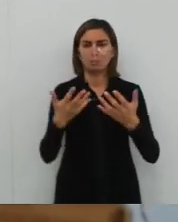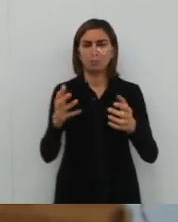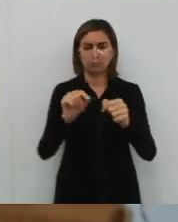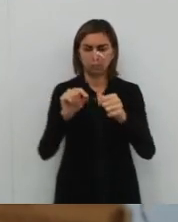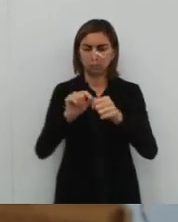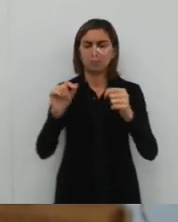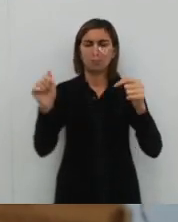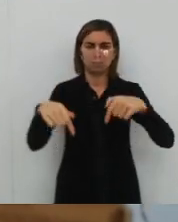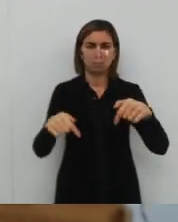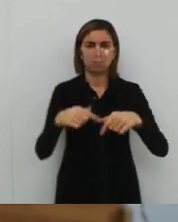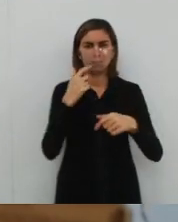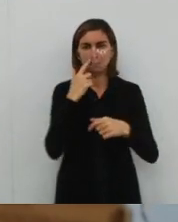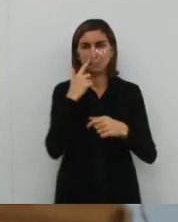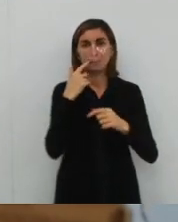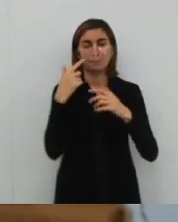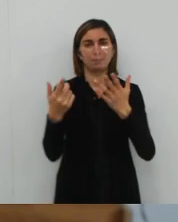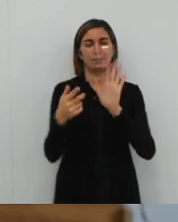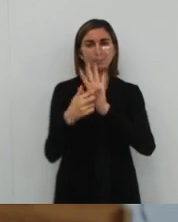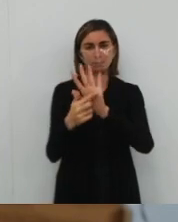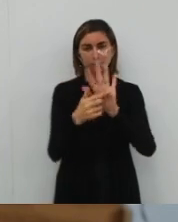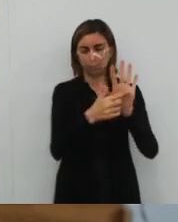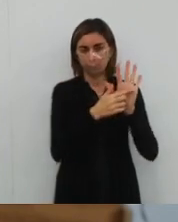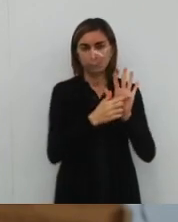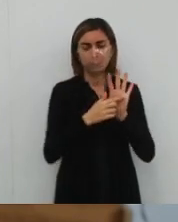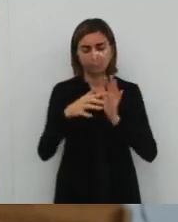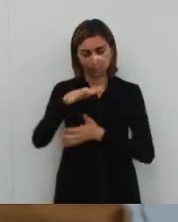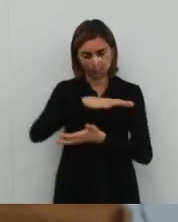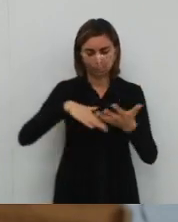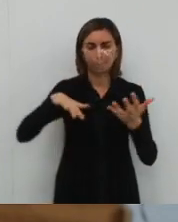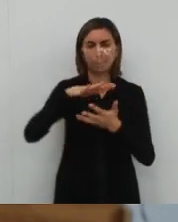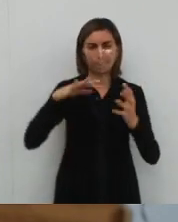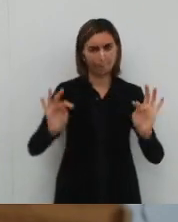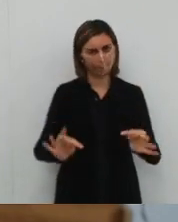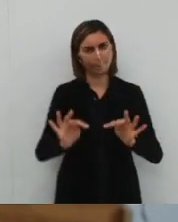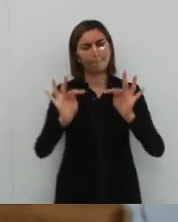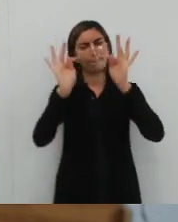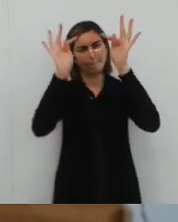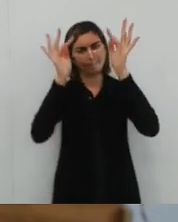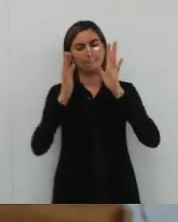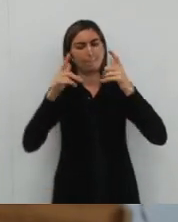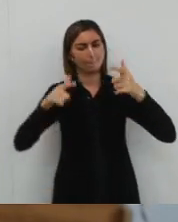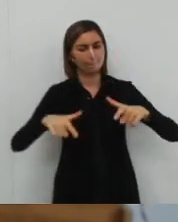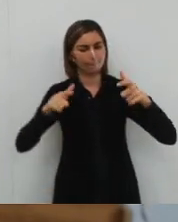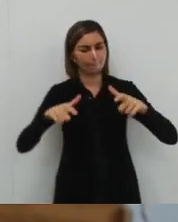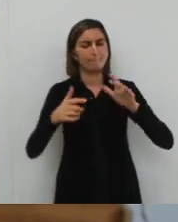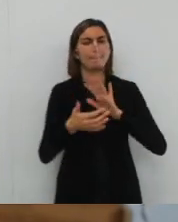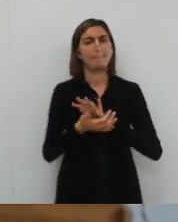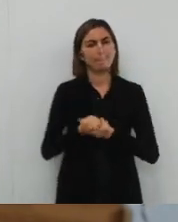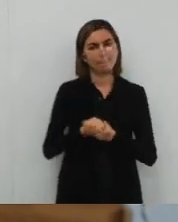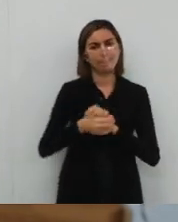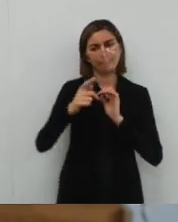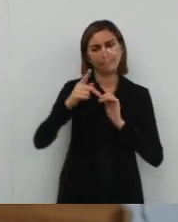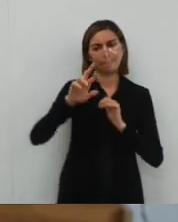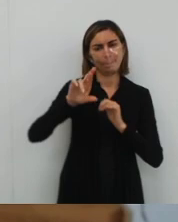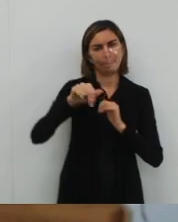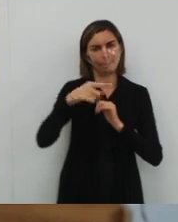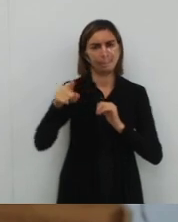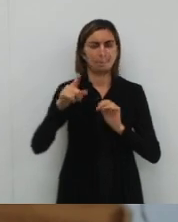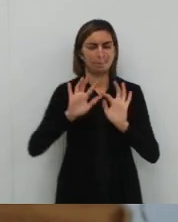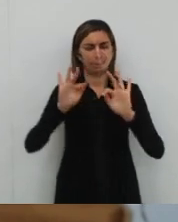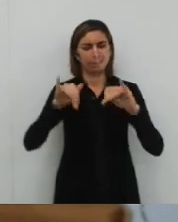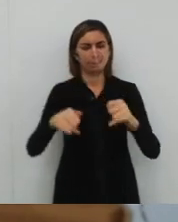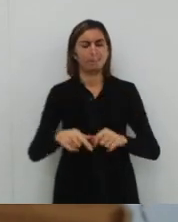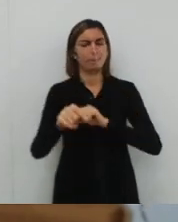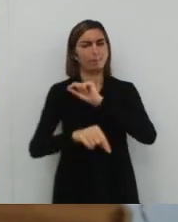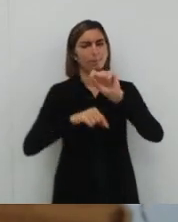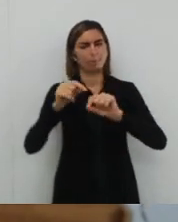produz hoje. Então isso é uma amostra da revolução tecnológica, onde teve como